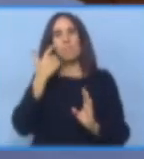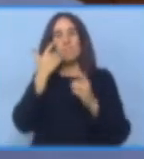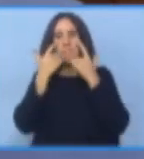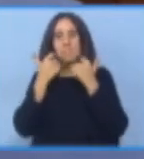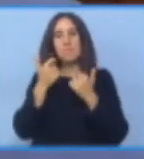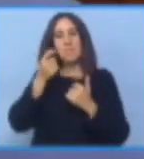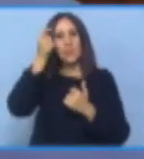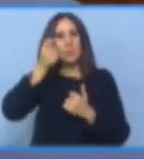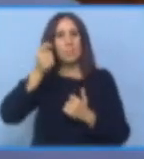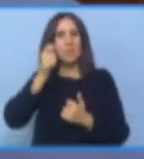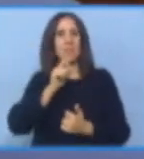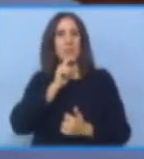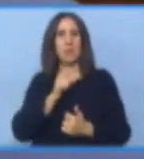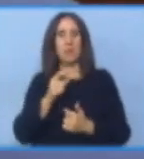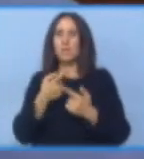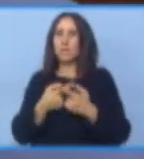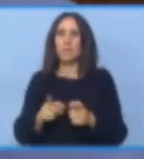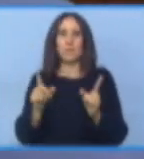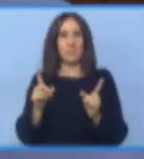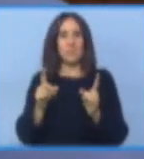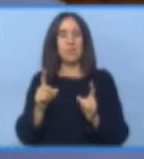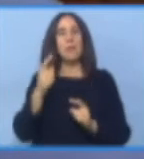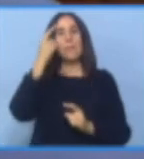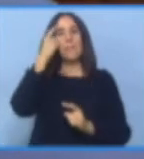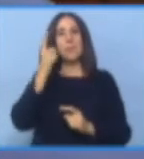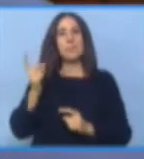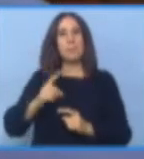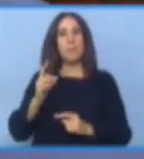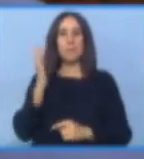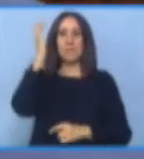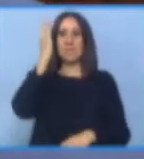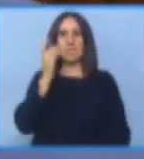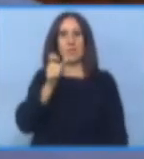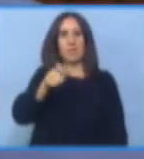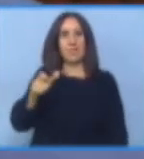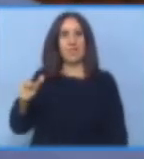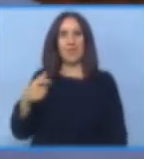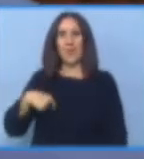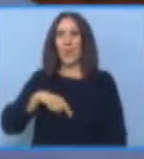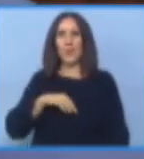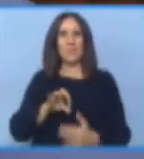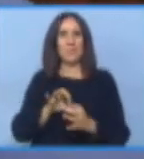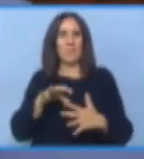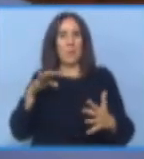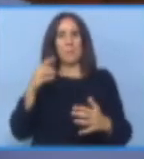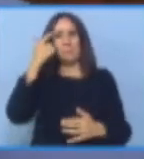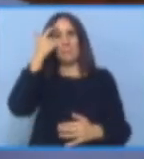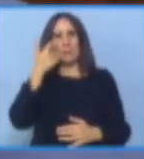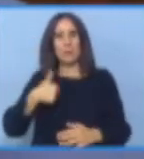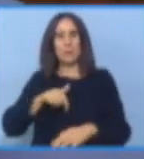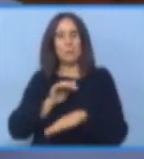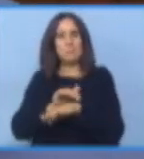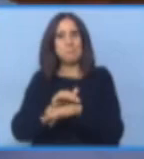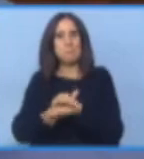lágrima, isso faz toda a diferença. Há muita gente que pensa que a santidade está fora da nossa órbita, que somos